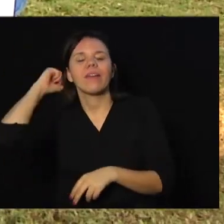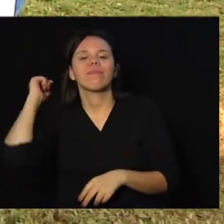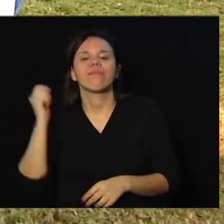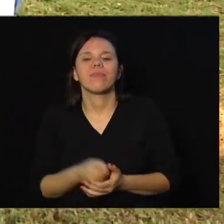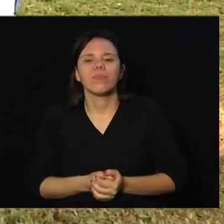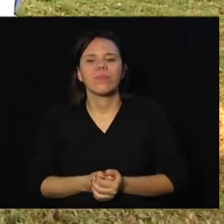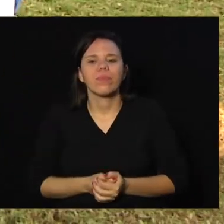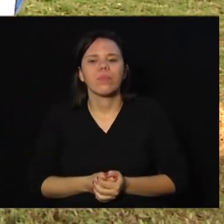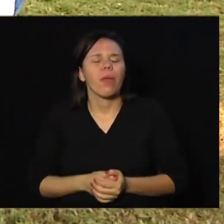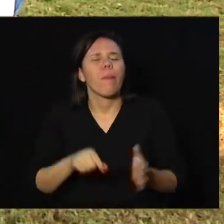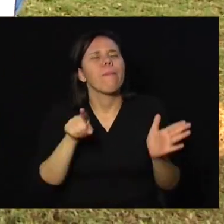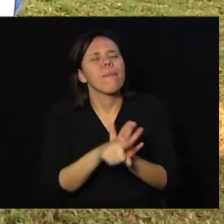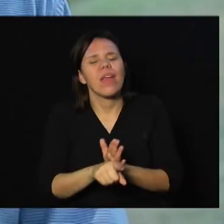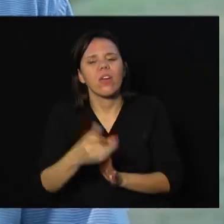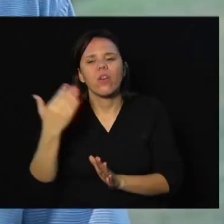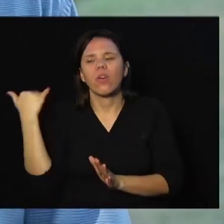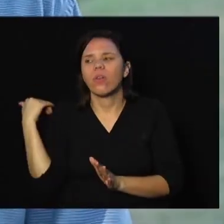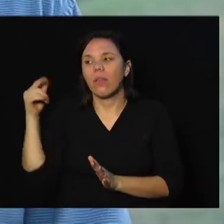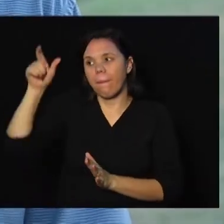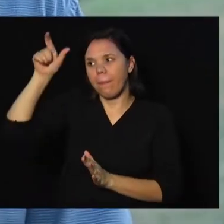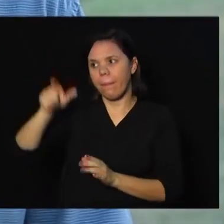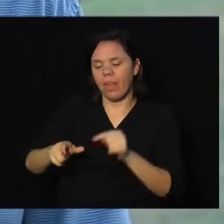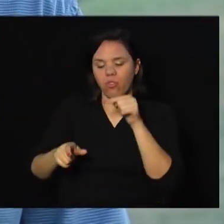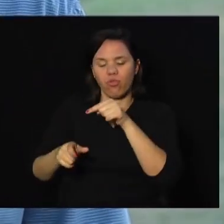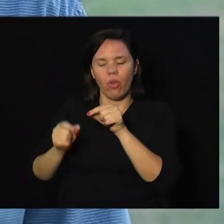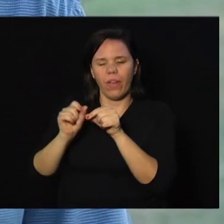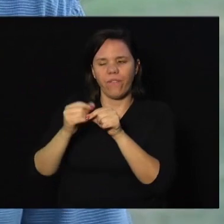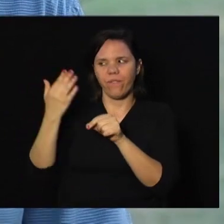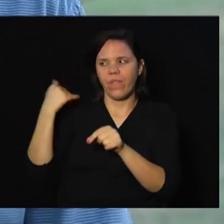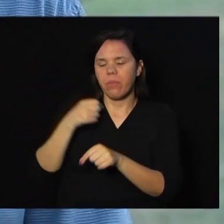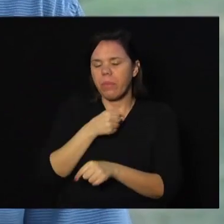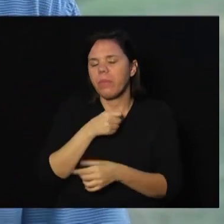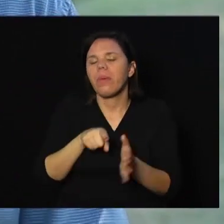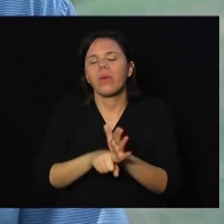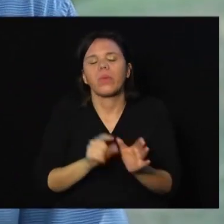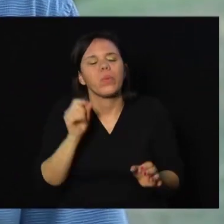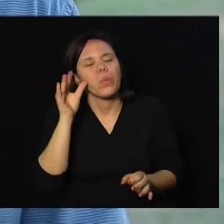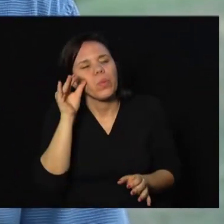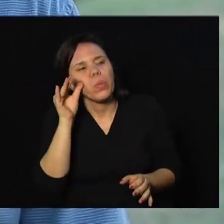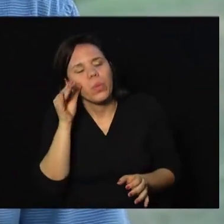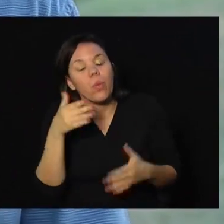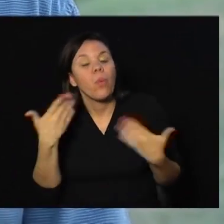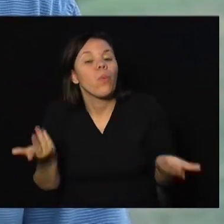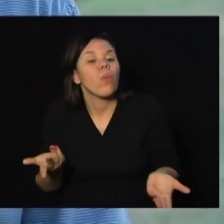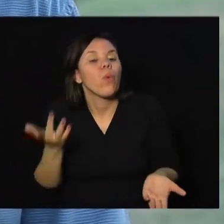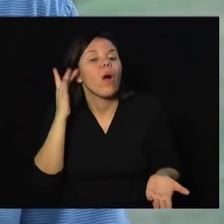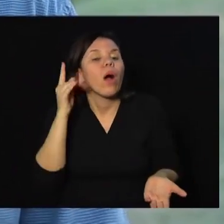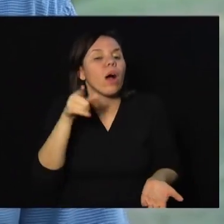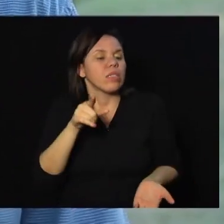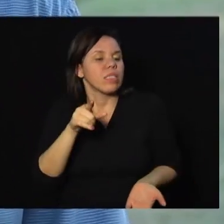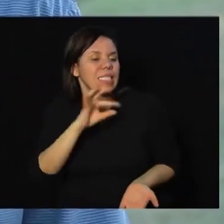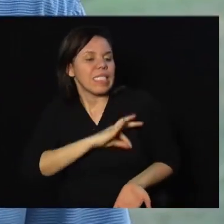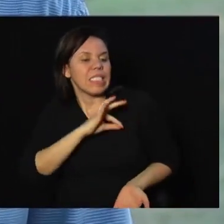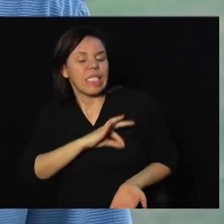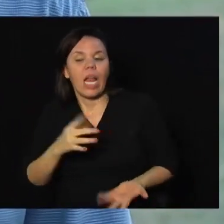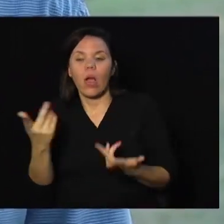Oscar, pegando a pergunta do nosso telespectador, fazendo uma mescla, com os altos salários que tem hoje, que a gente estava falando